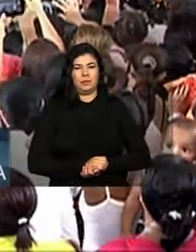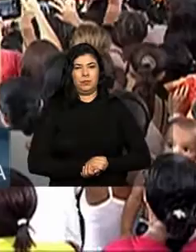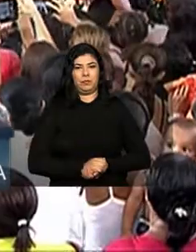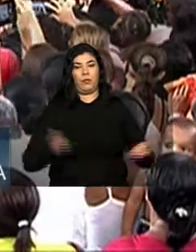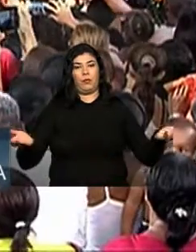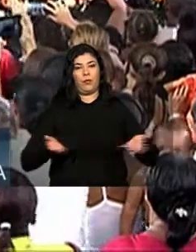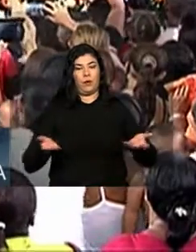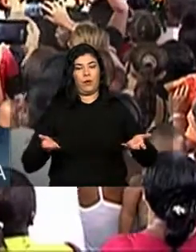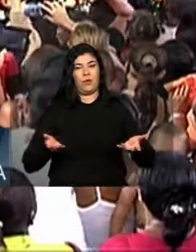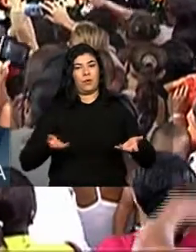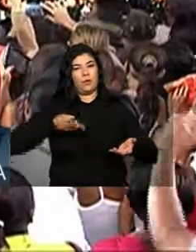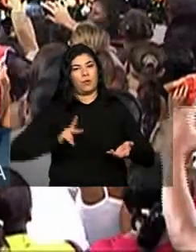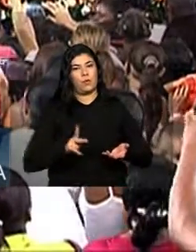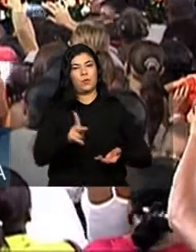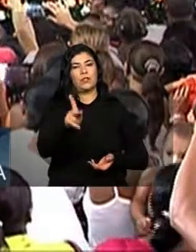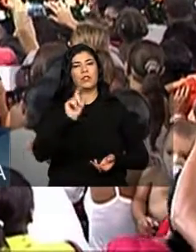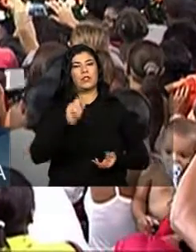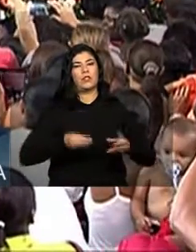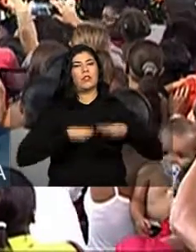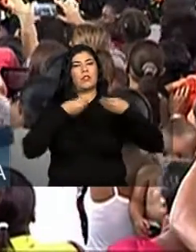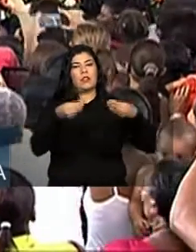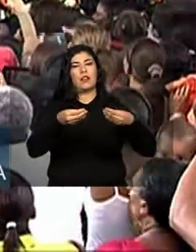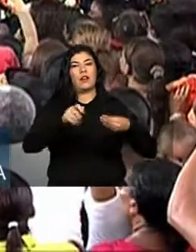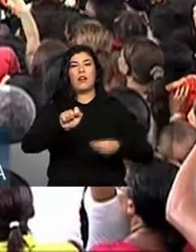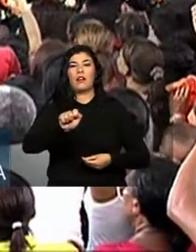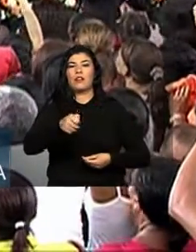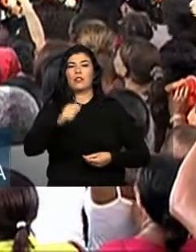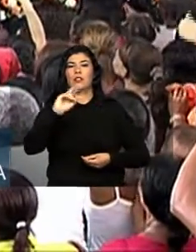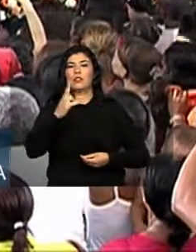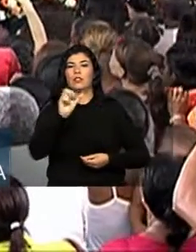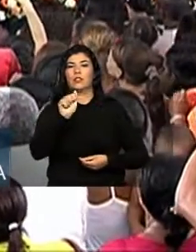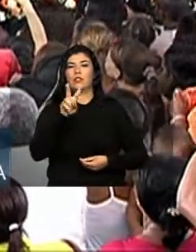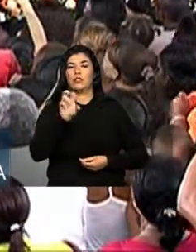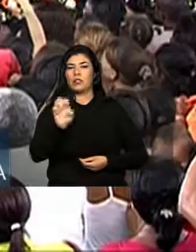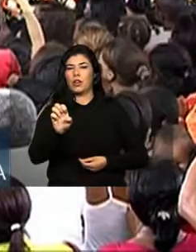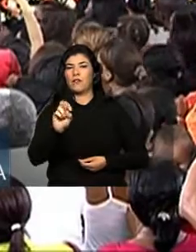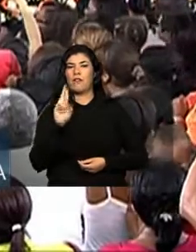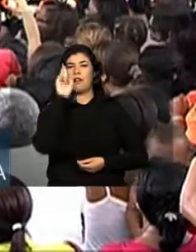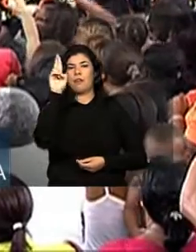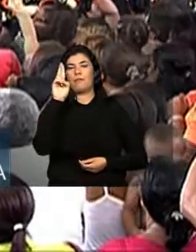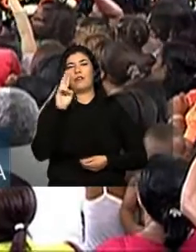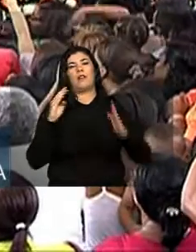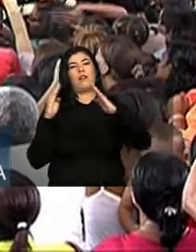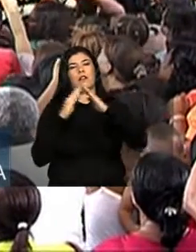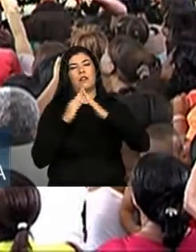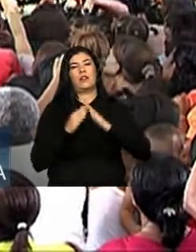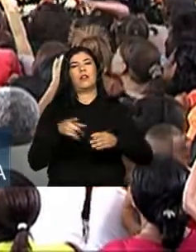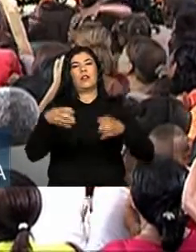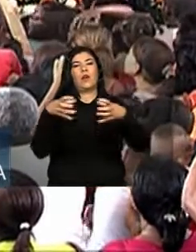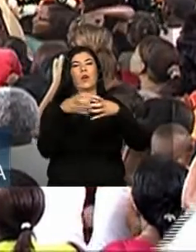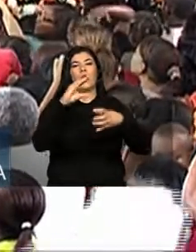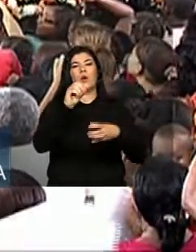Neste momento, procederemos à entrega das chaves de unidade habitacionais aos moradores do condomínio Solar